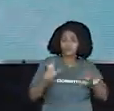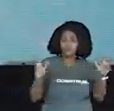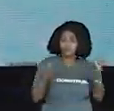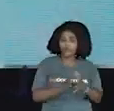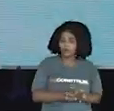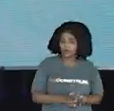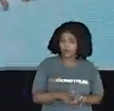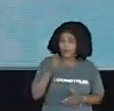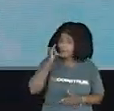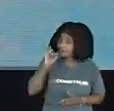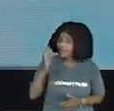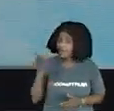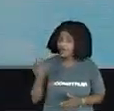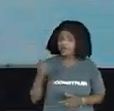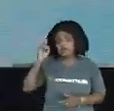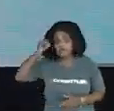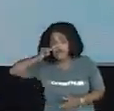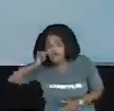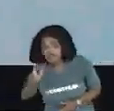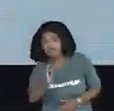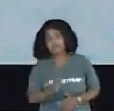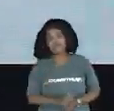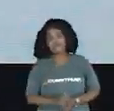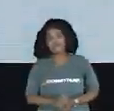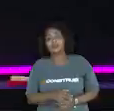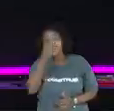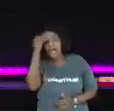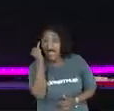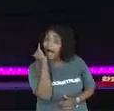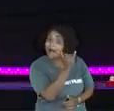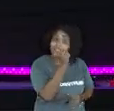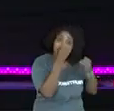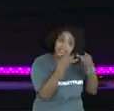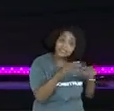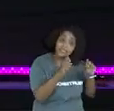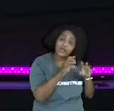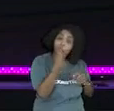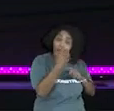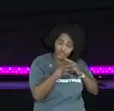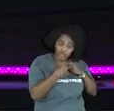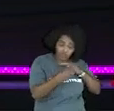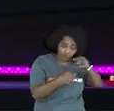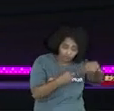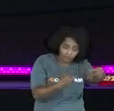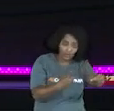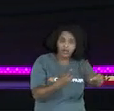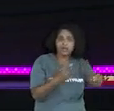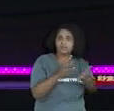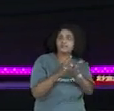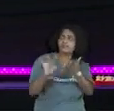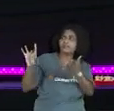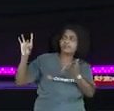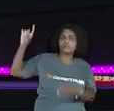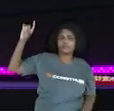é o recado foi dado Deus avisou e numa geração só eu já